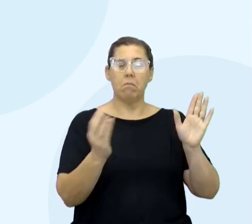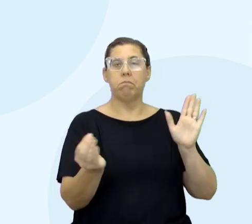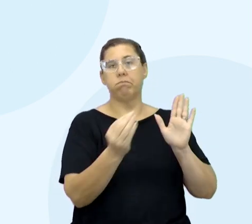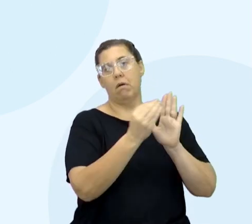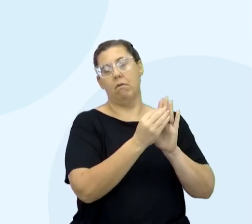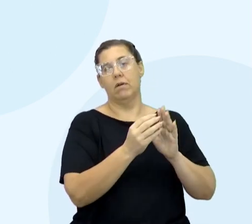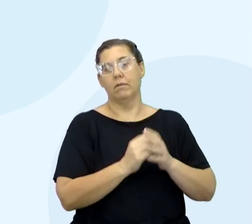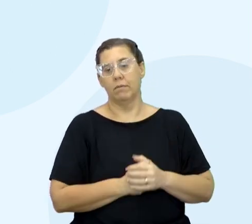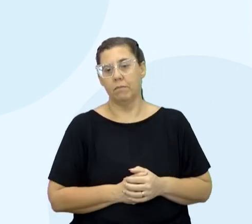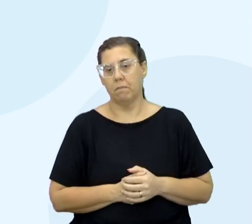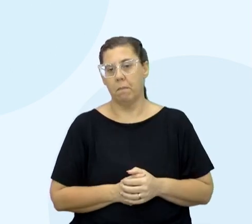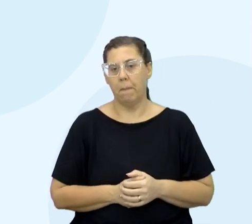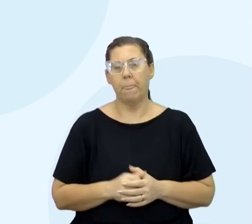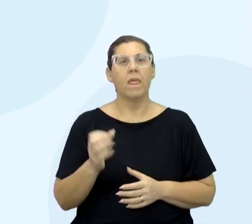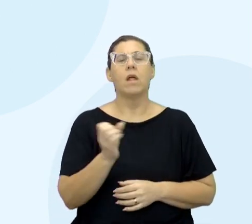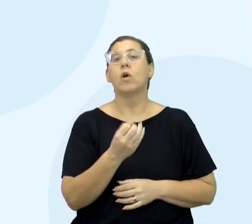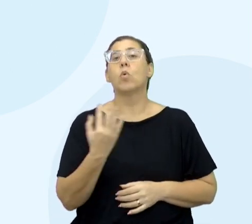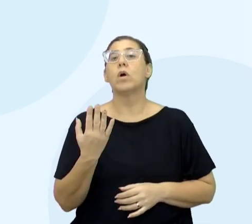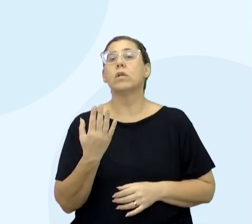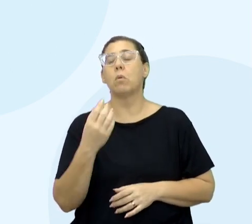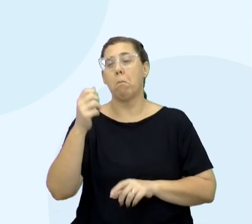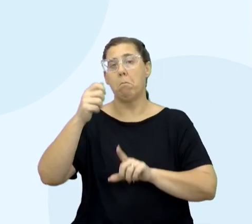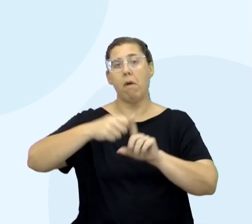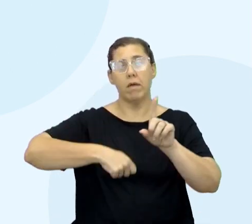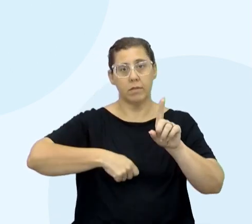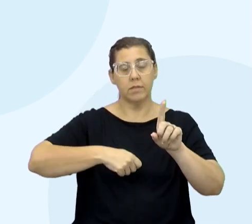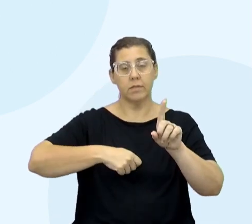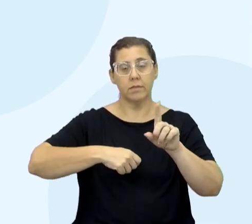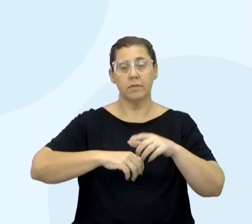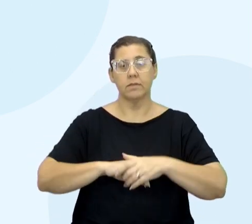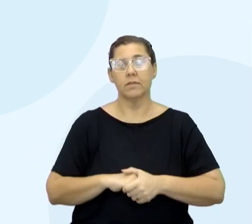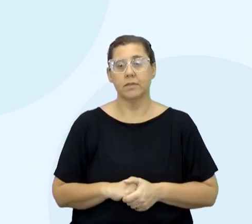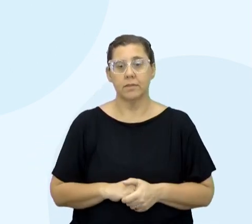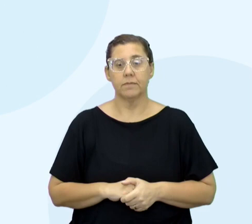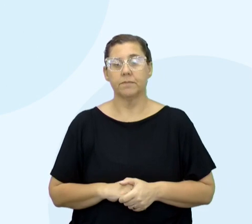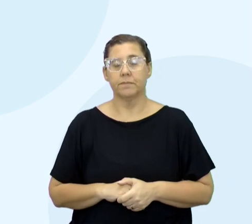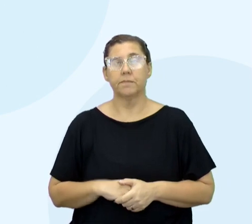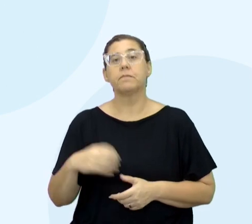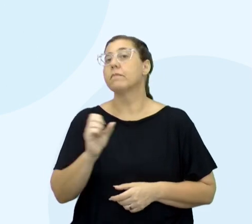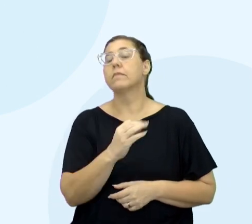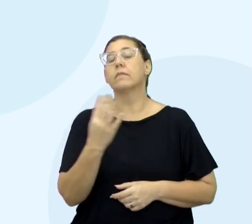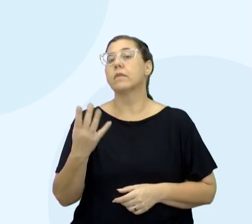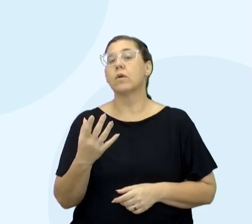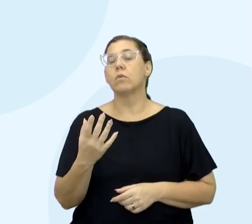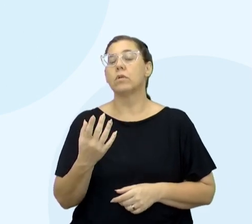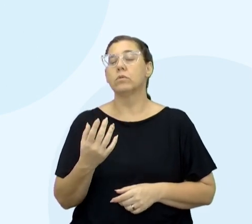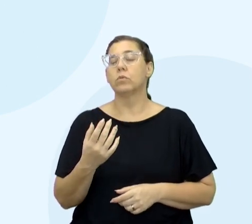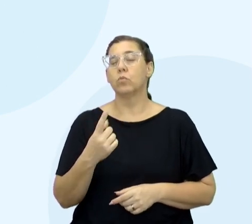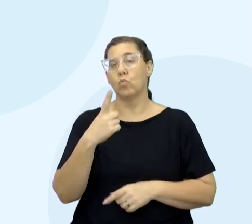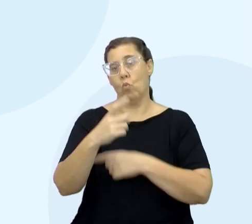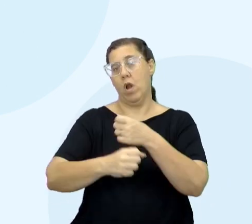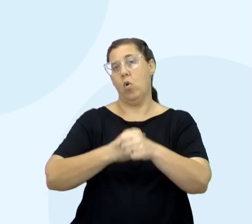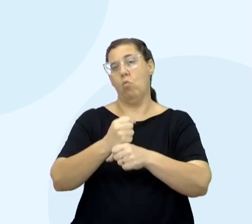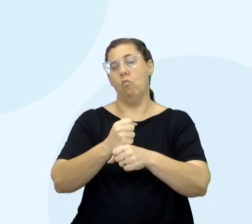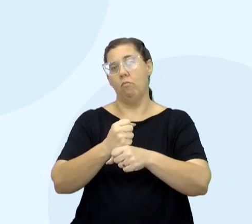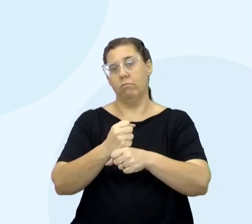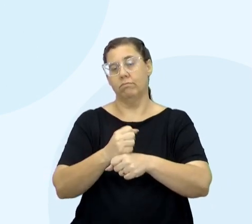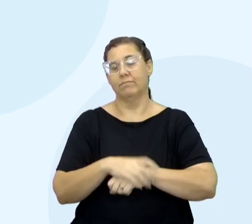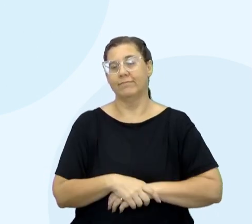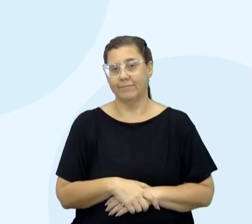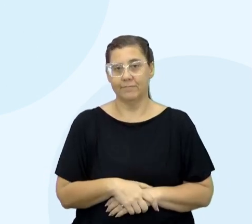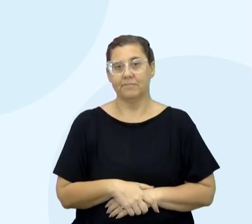ó, quanto custa ao mês, e quanto custa aí ao ano.